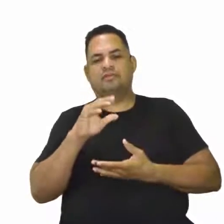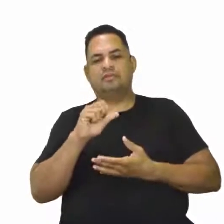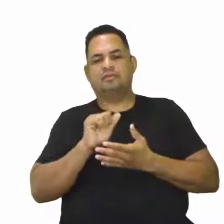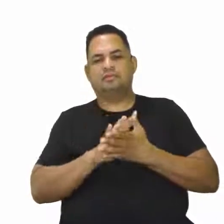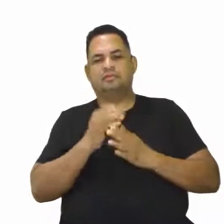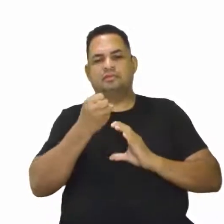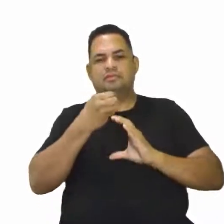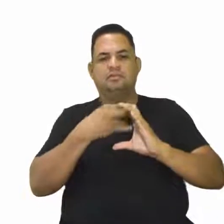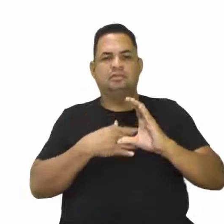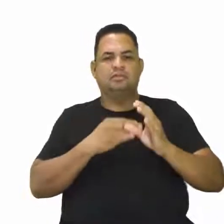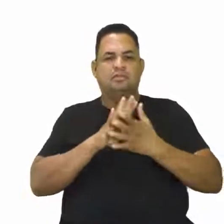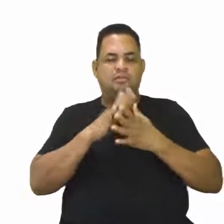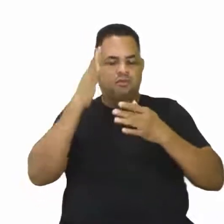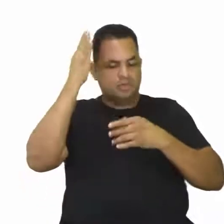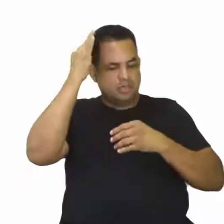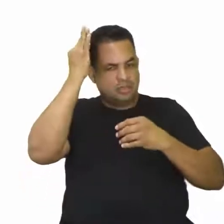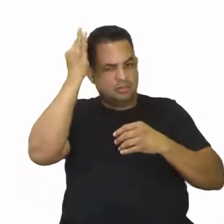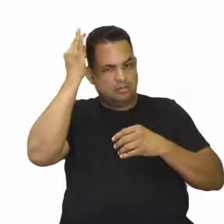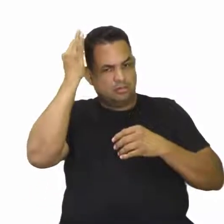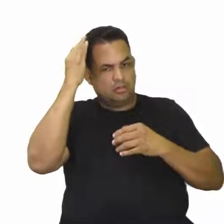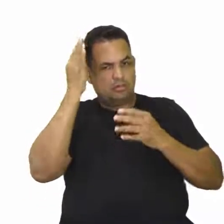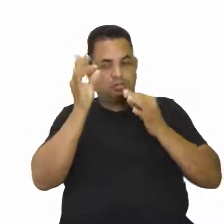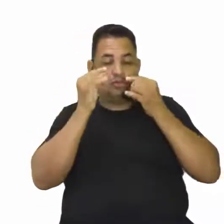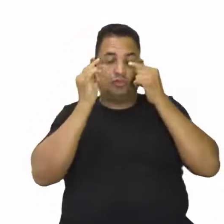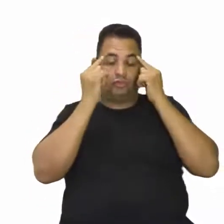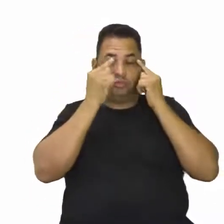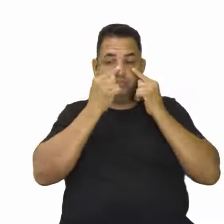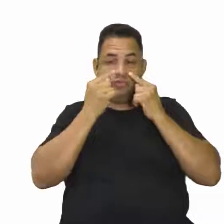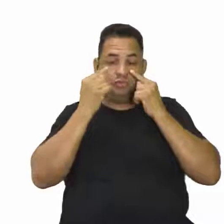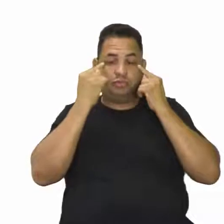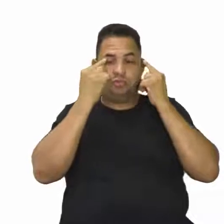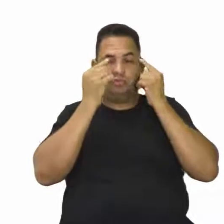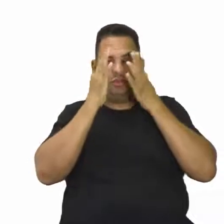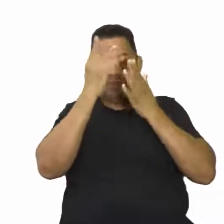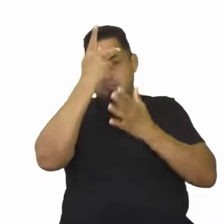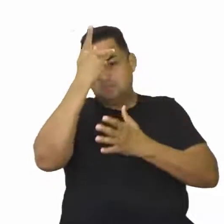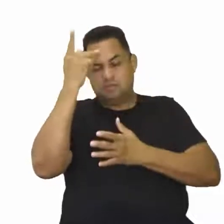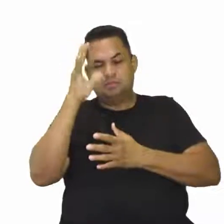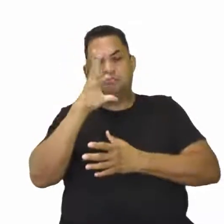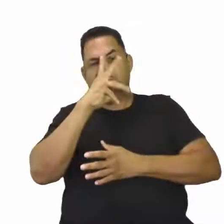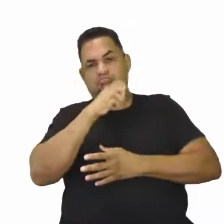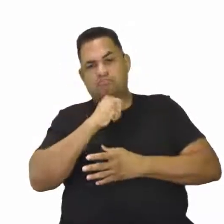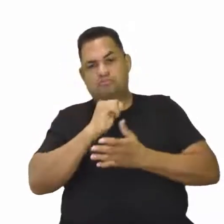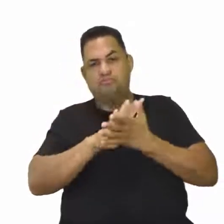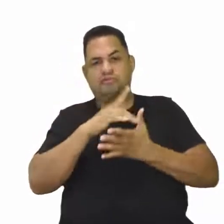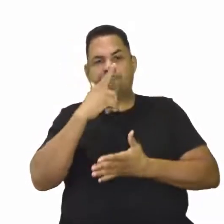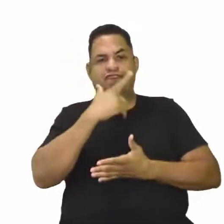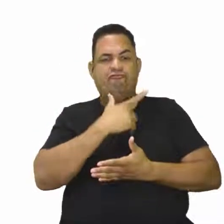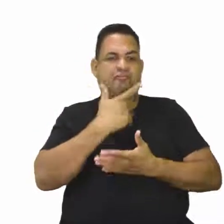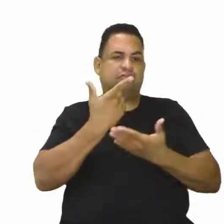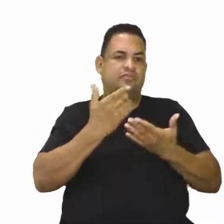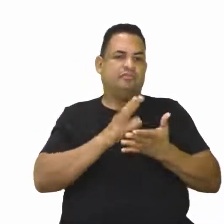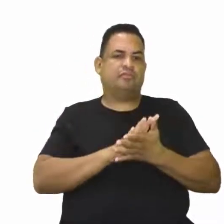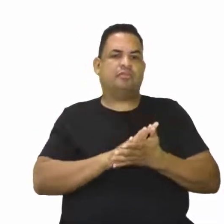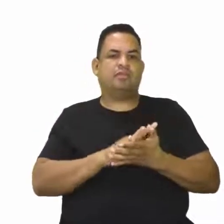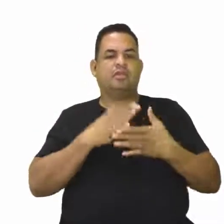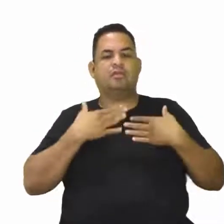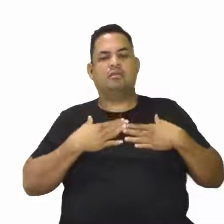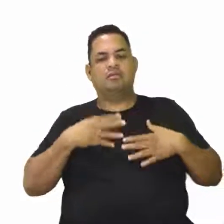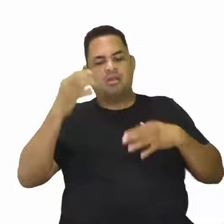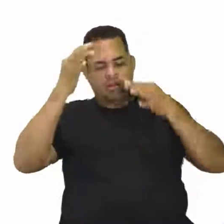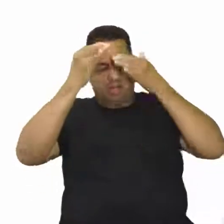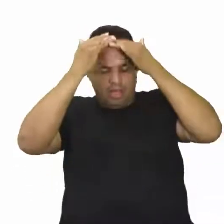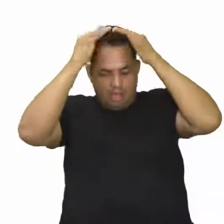as características do cabelo, dos olhos, se a pessoa é bonita, feia,